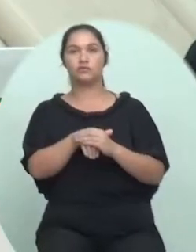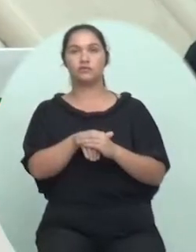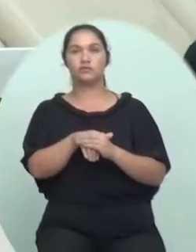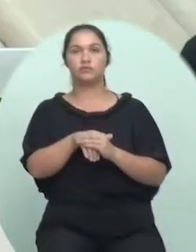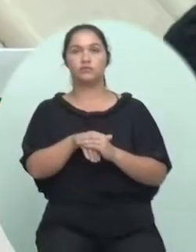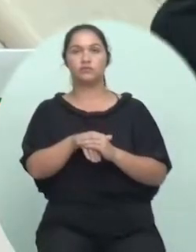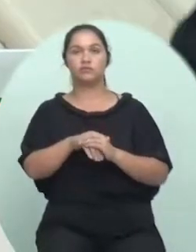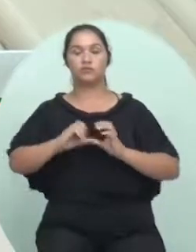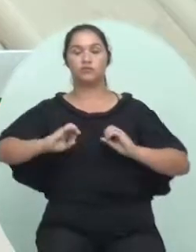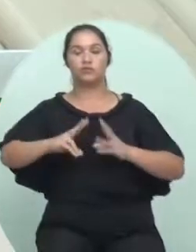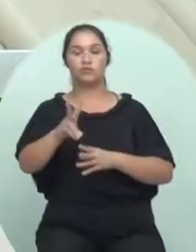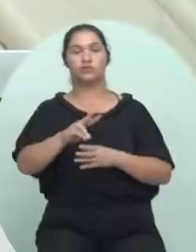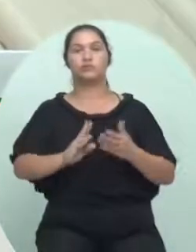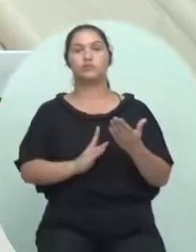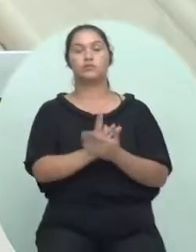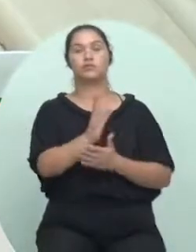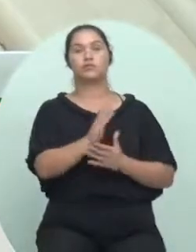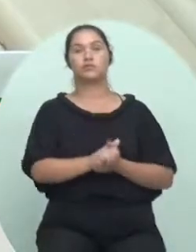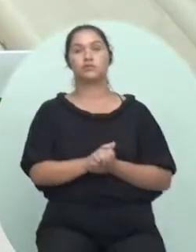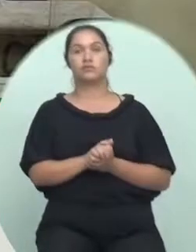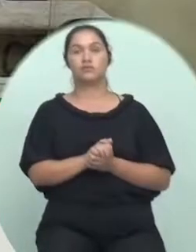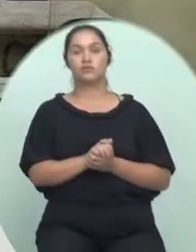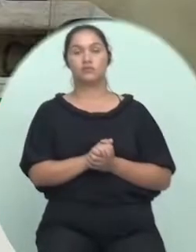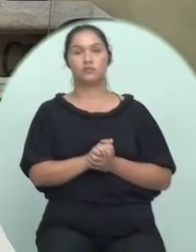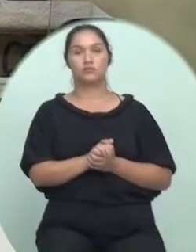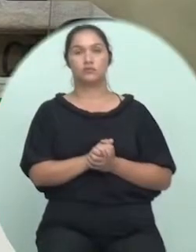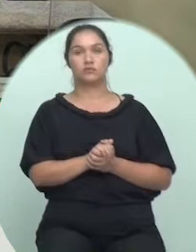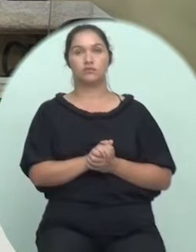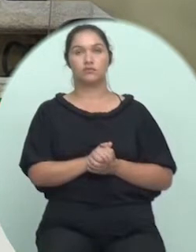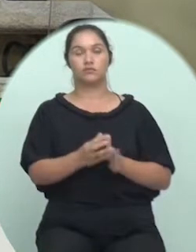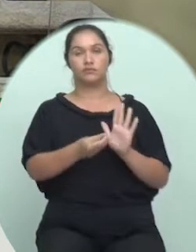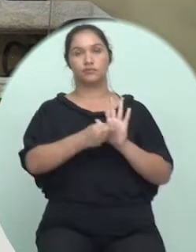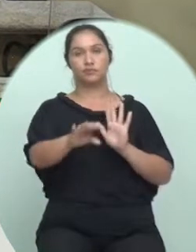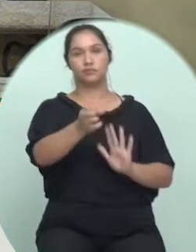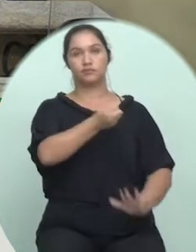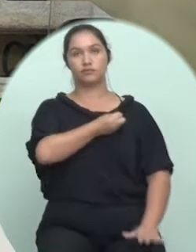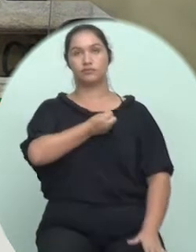manifestem. Aprovado por unanimidade. Indicação